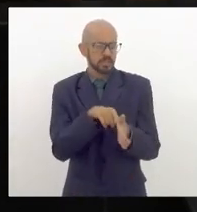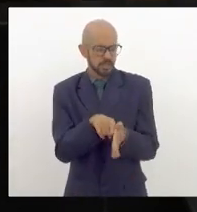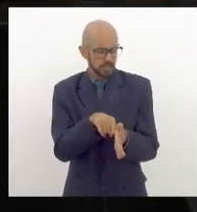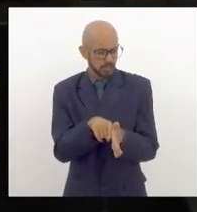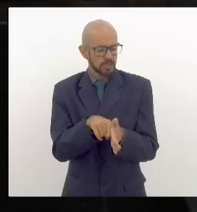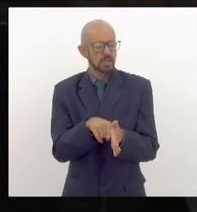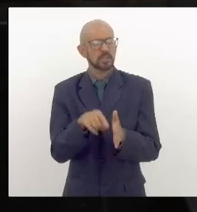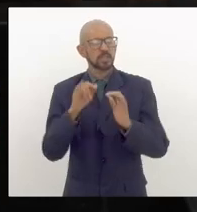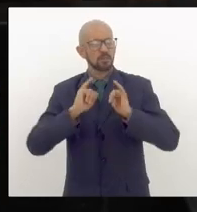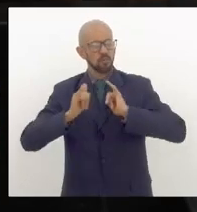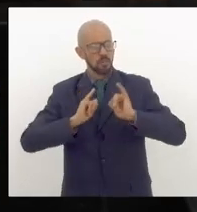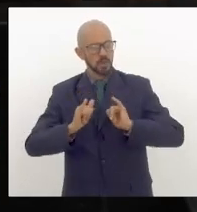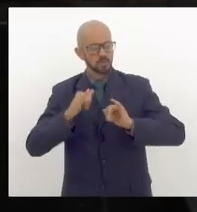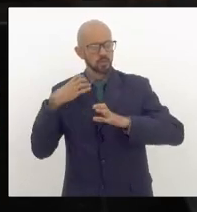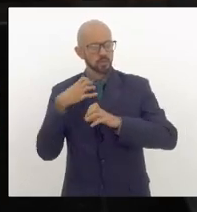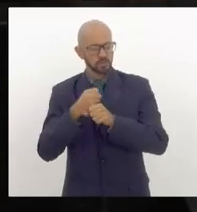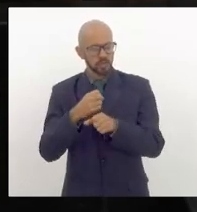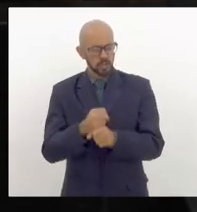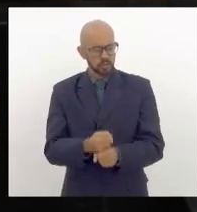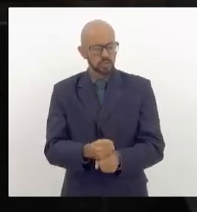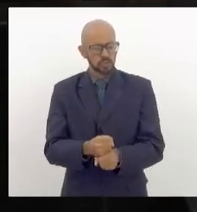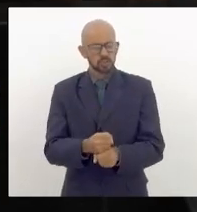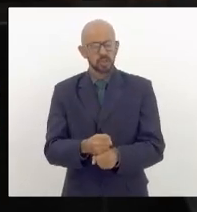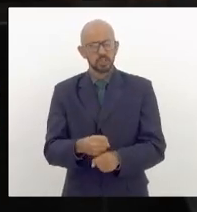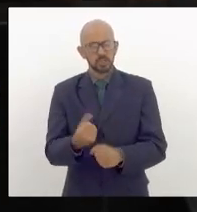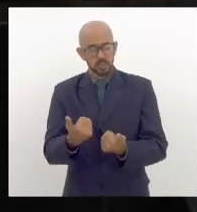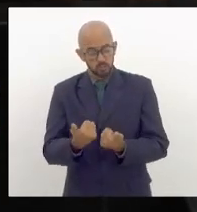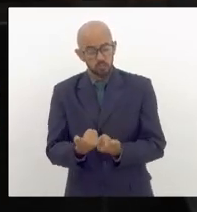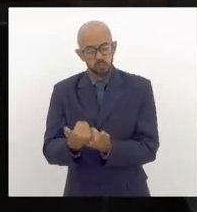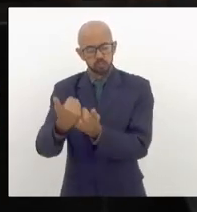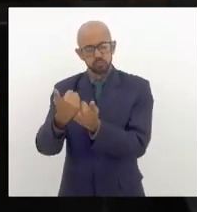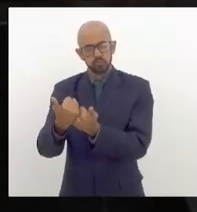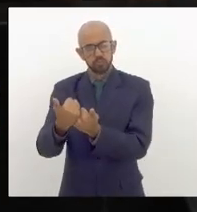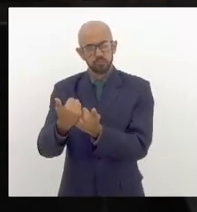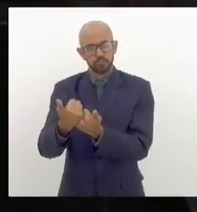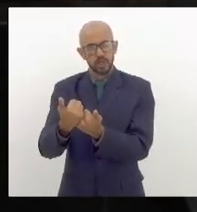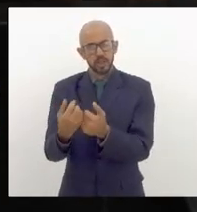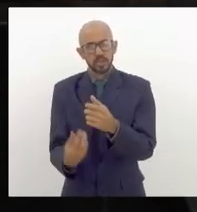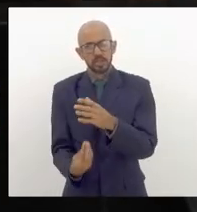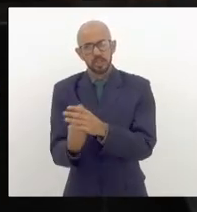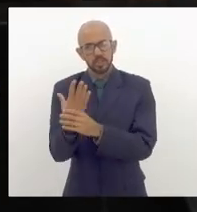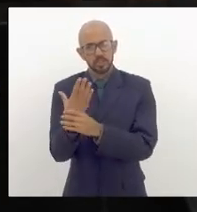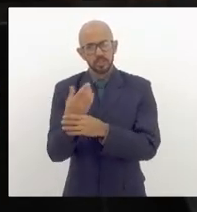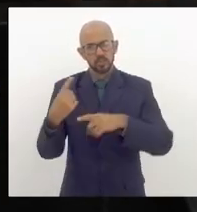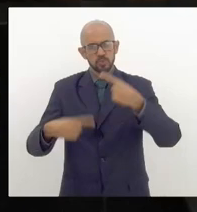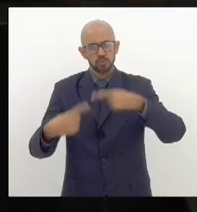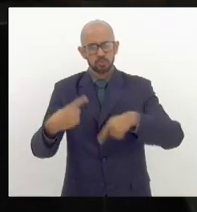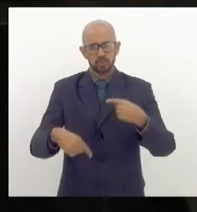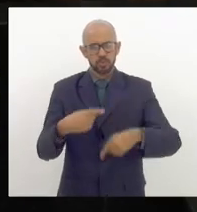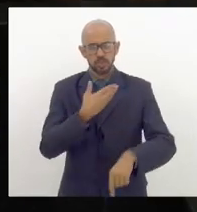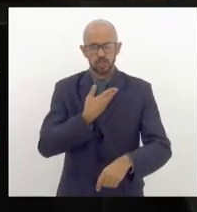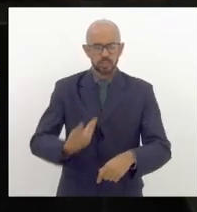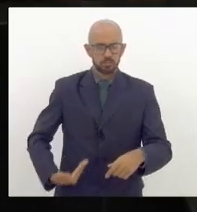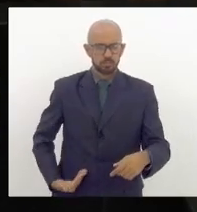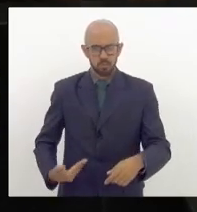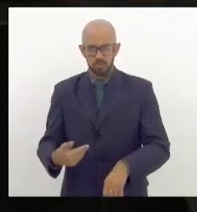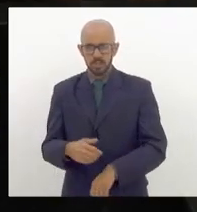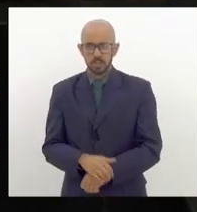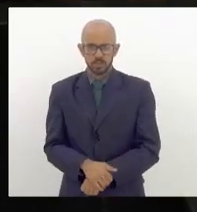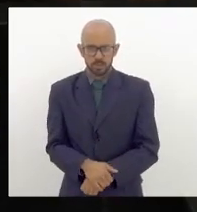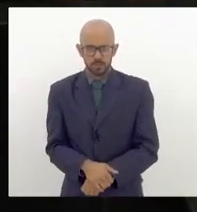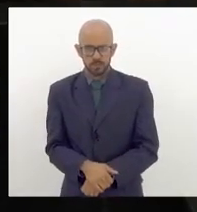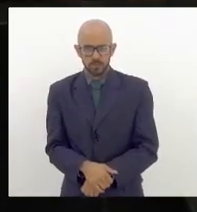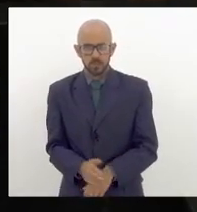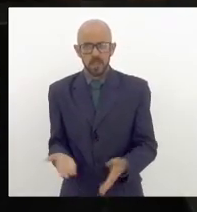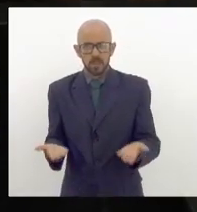dados estatísticos que subsidiem a formulação EA implementação e avaliação de políticas públicas do Rio de Janeiro e por